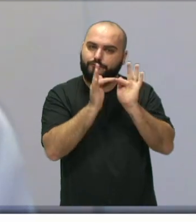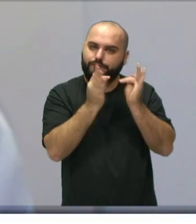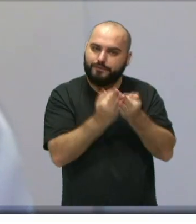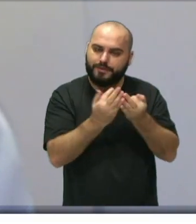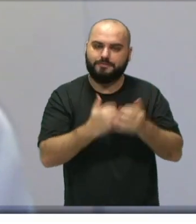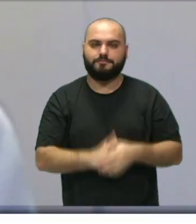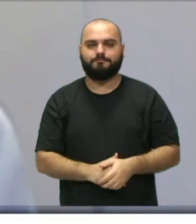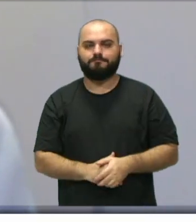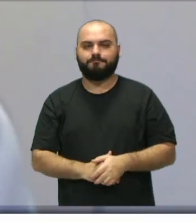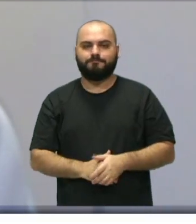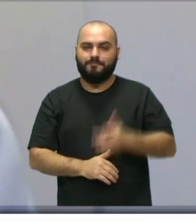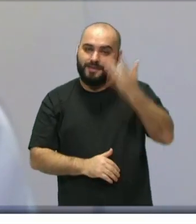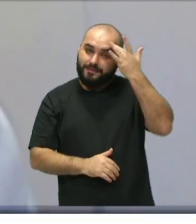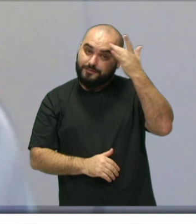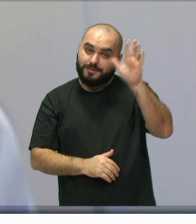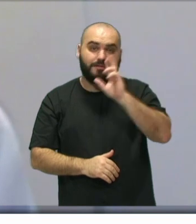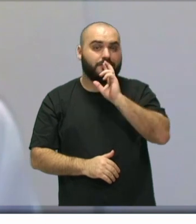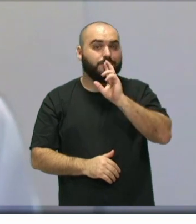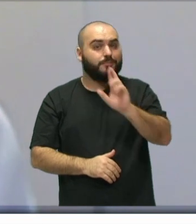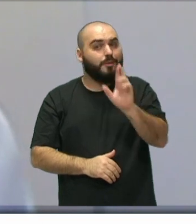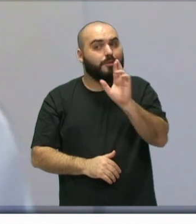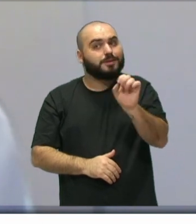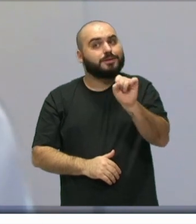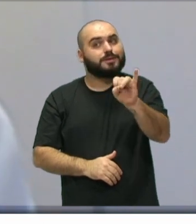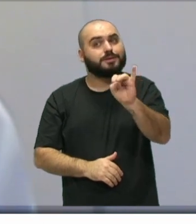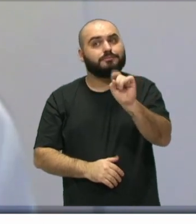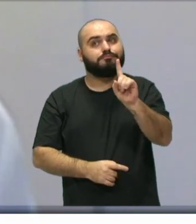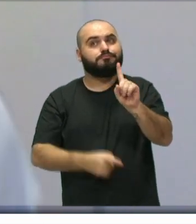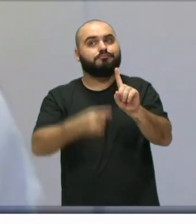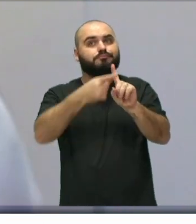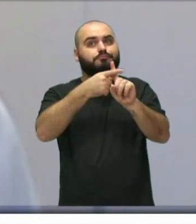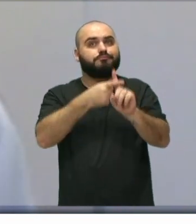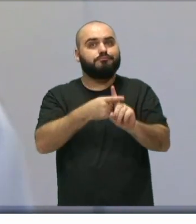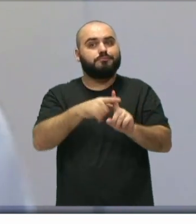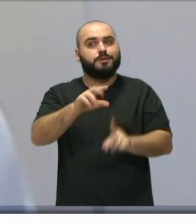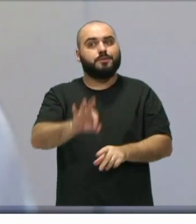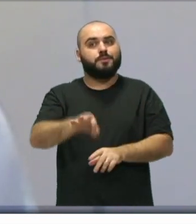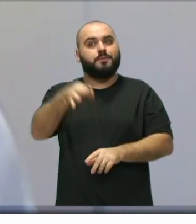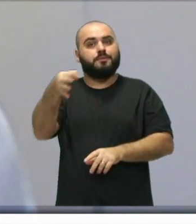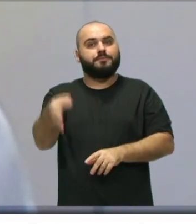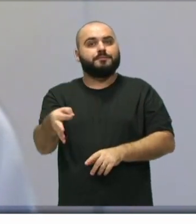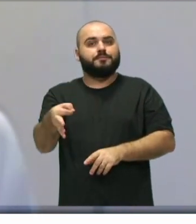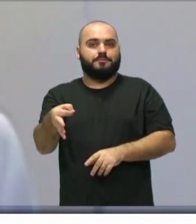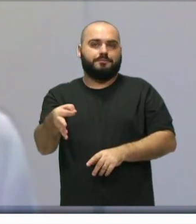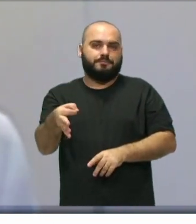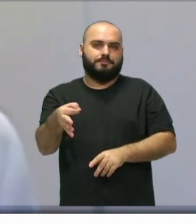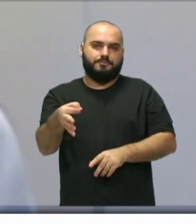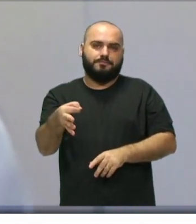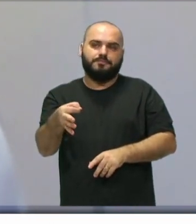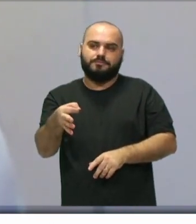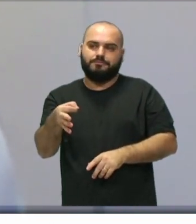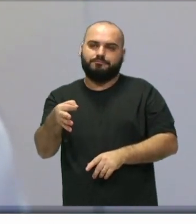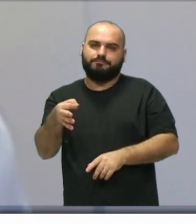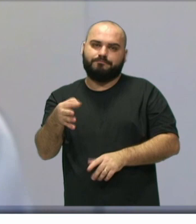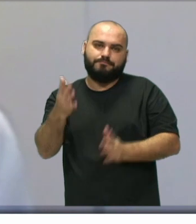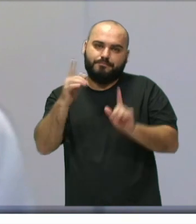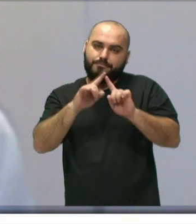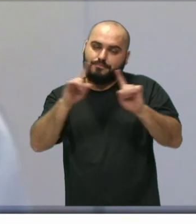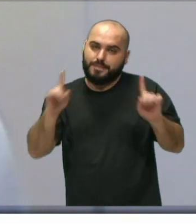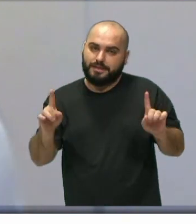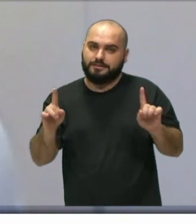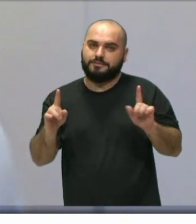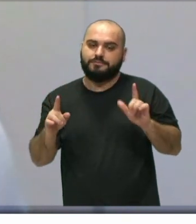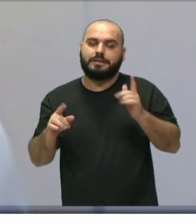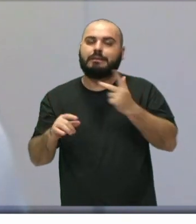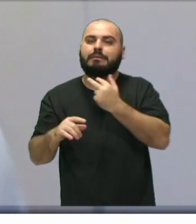Não sei se o resultado é tão qualificado quanto a presença, o estar próximo, mas a gente